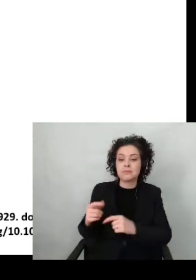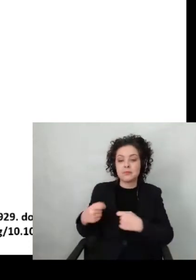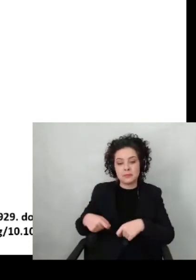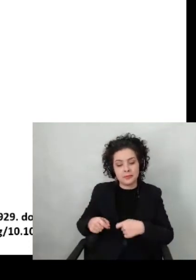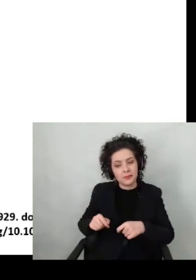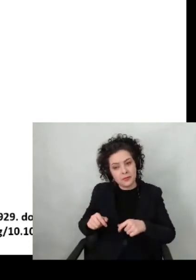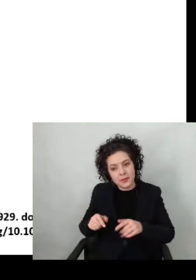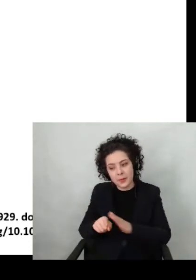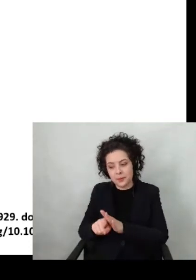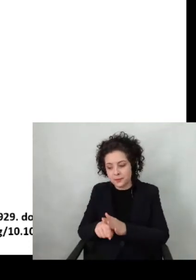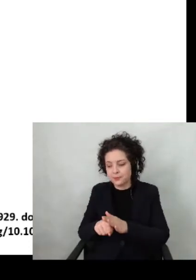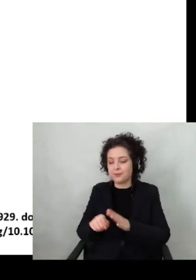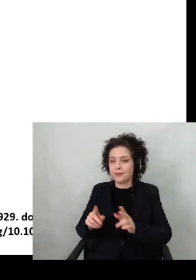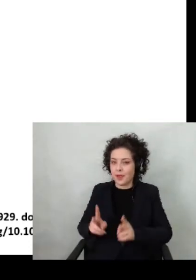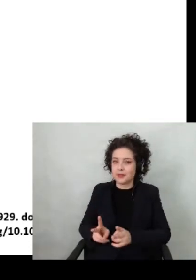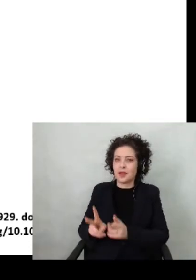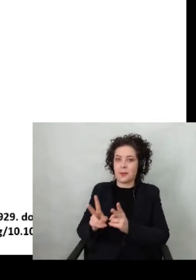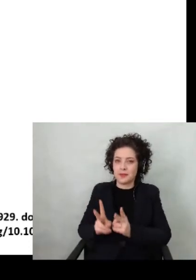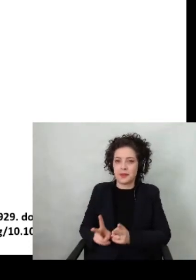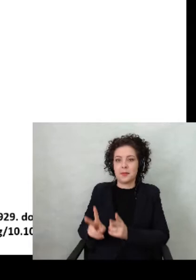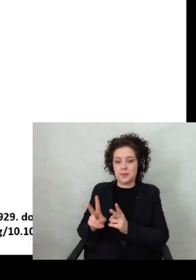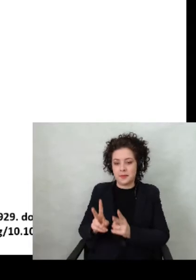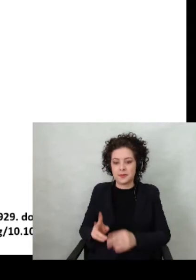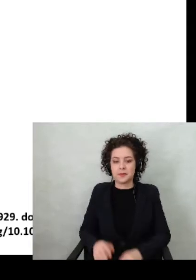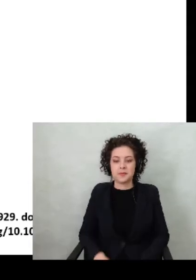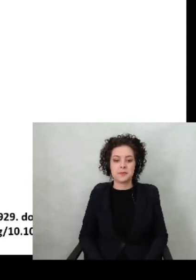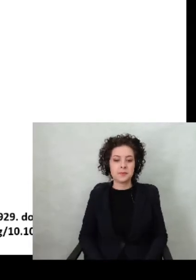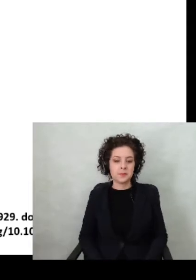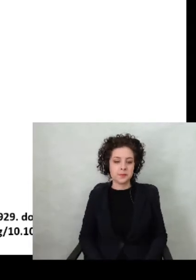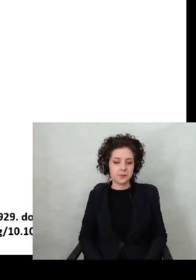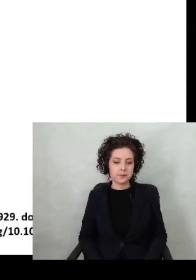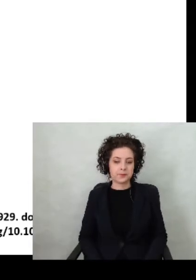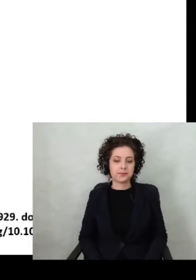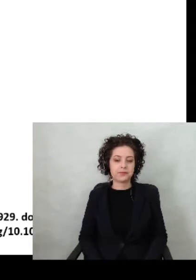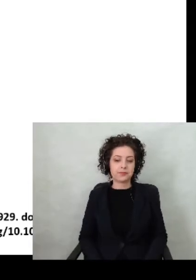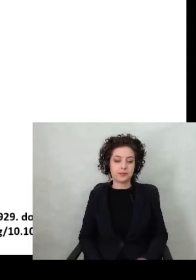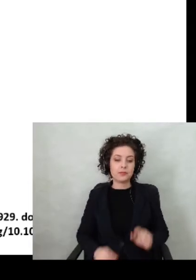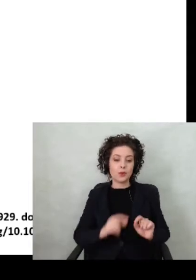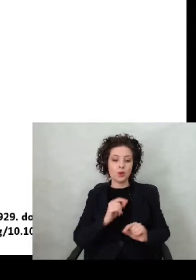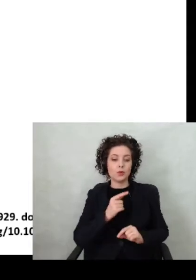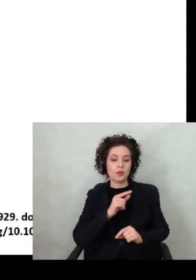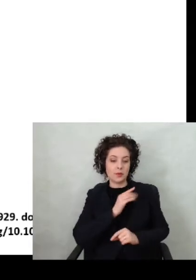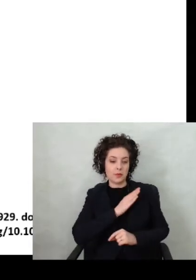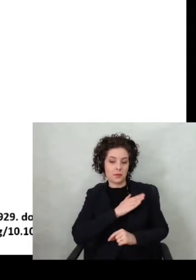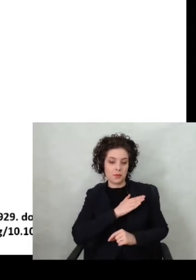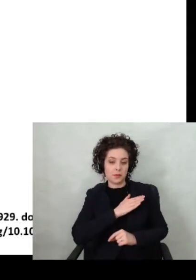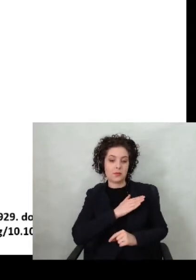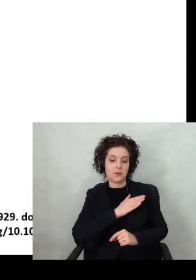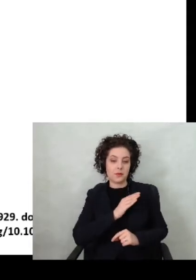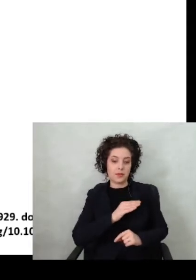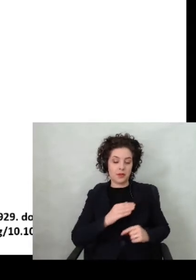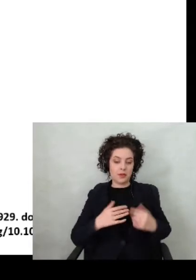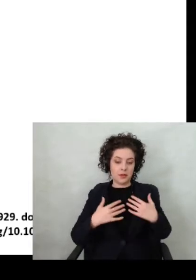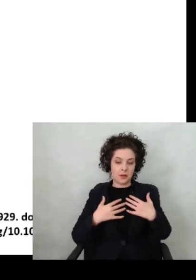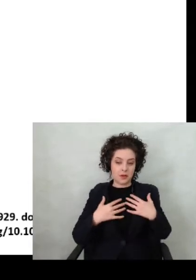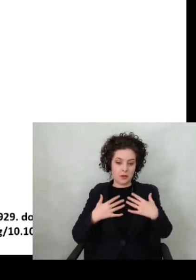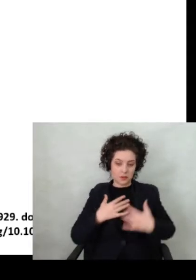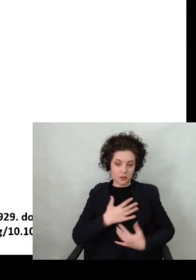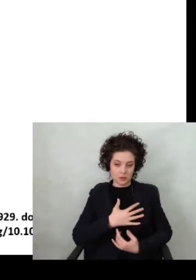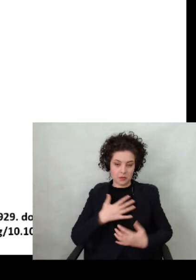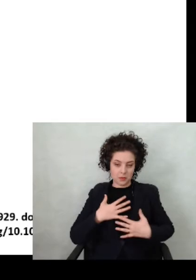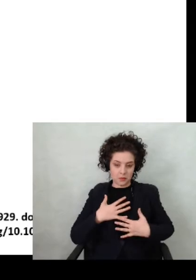tromboembólicos, dada a sua frequência. Além disso, a realização de angiotomografia computadorizada de tórax para detecção de tromboembolia